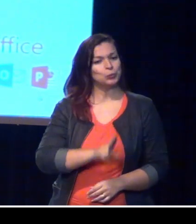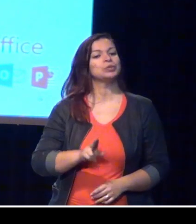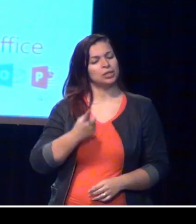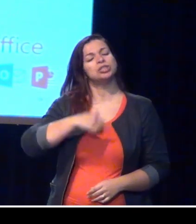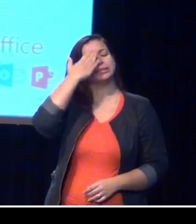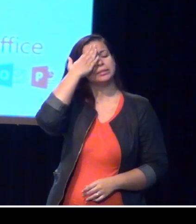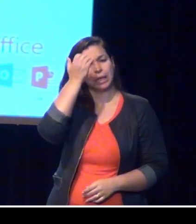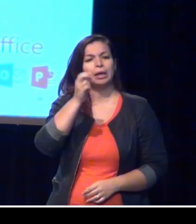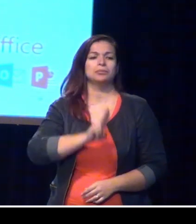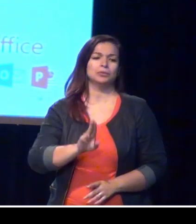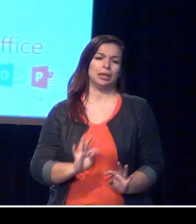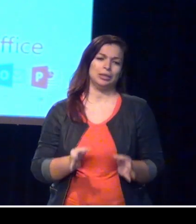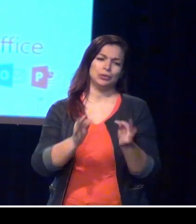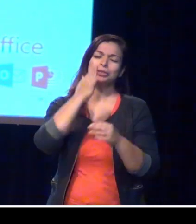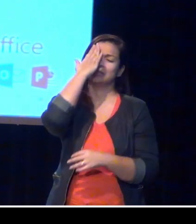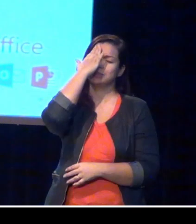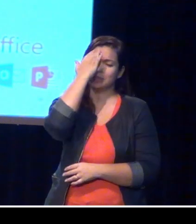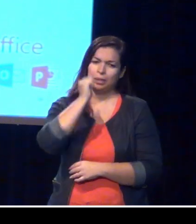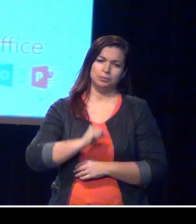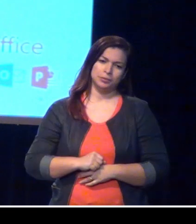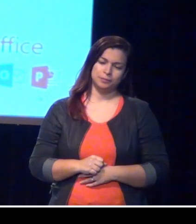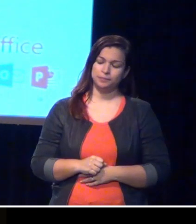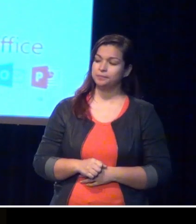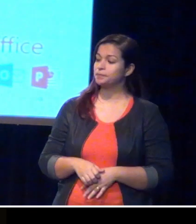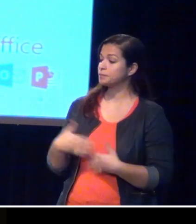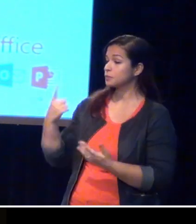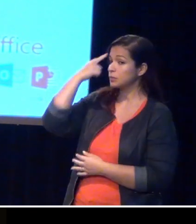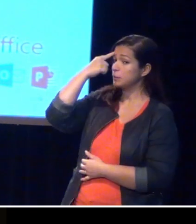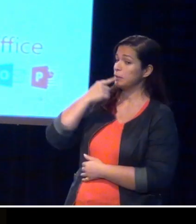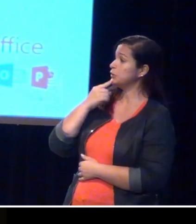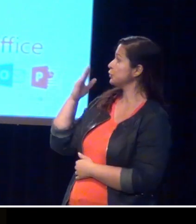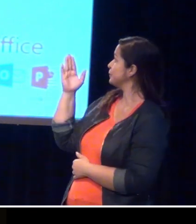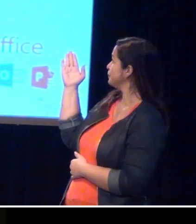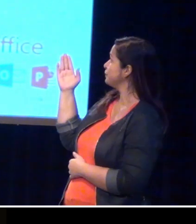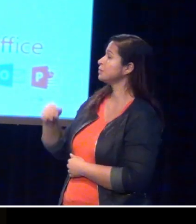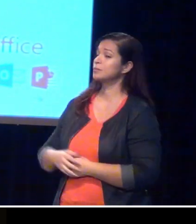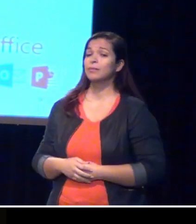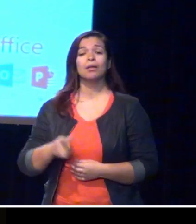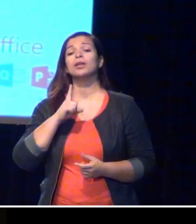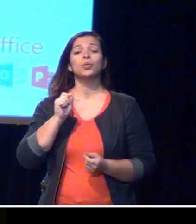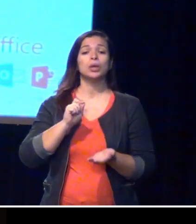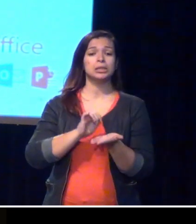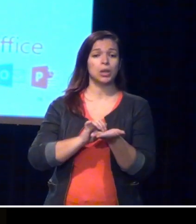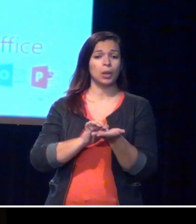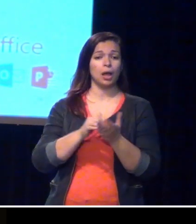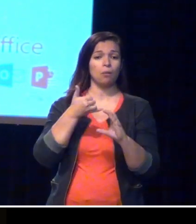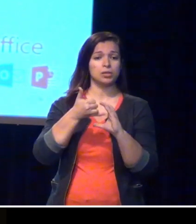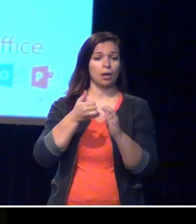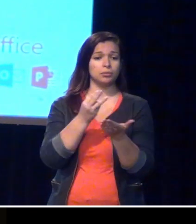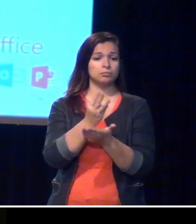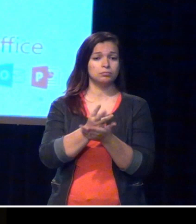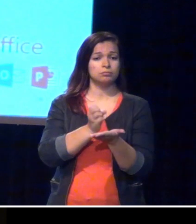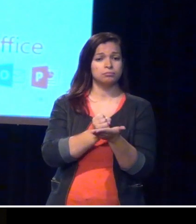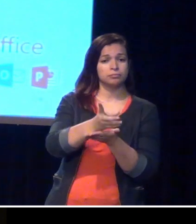Né? Então, aqui a gente tem, nessa imagem, celular, que as pessoas mandam WhatsApp,